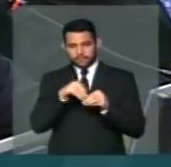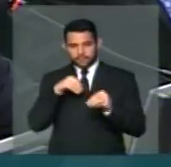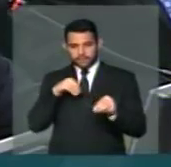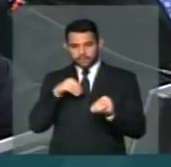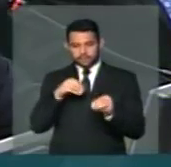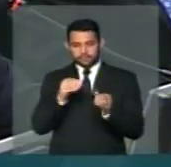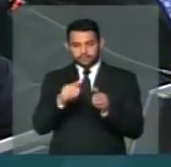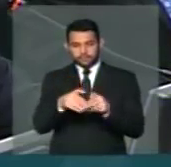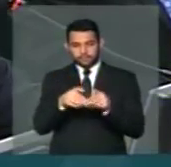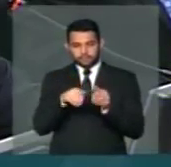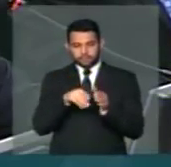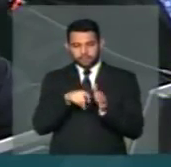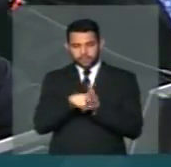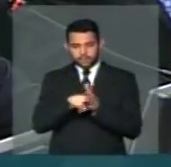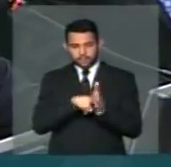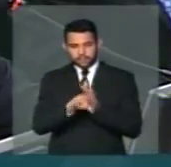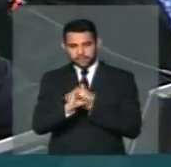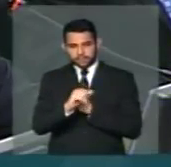bem da apuração da CPI.